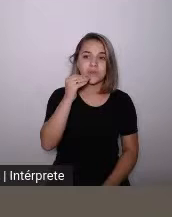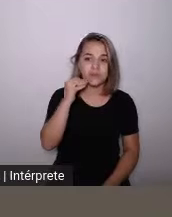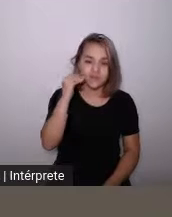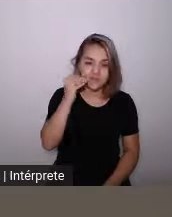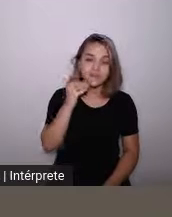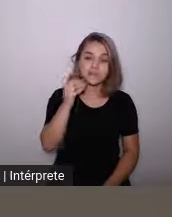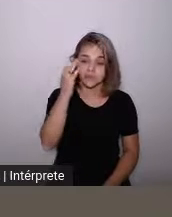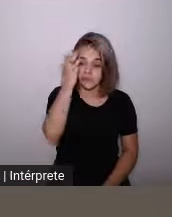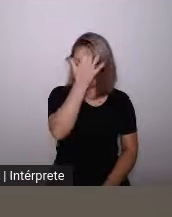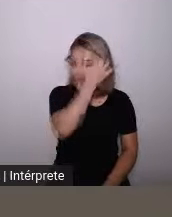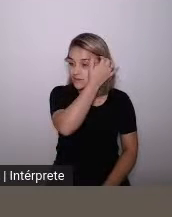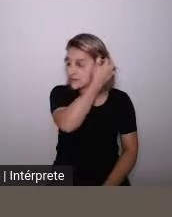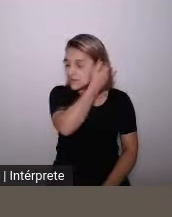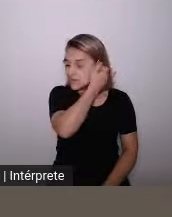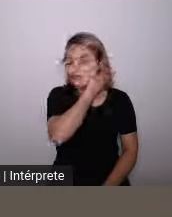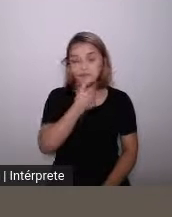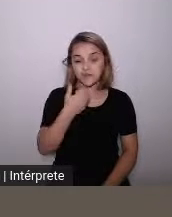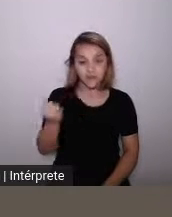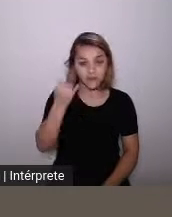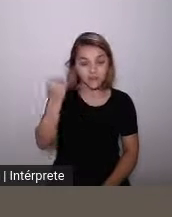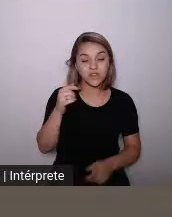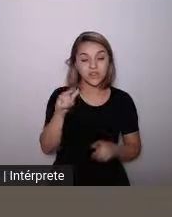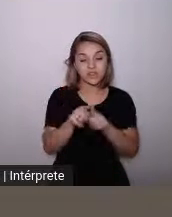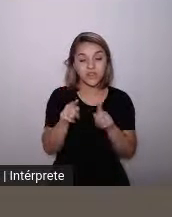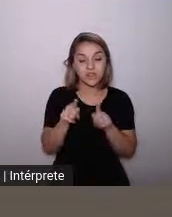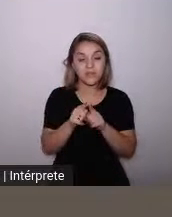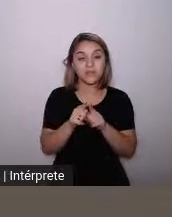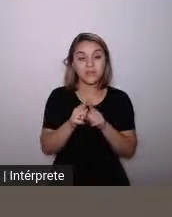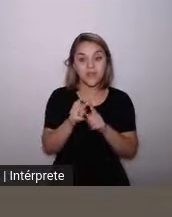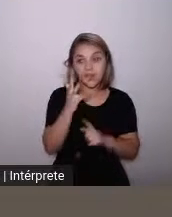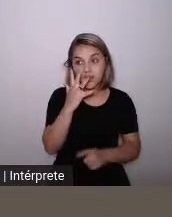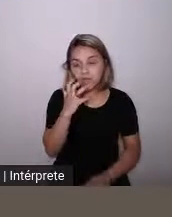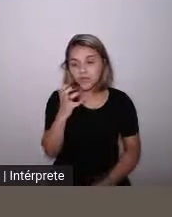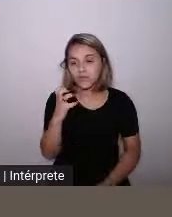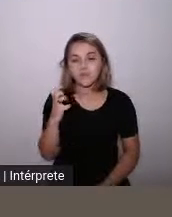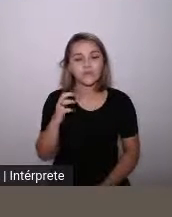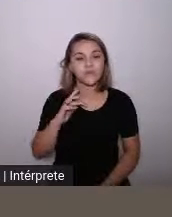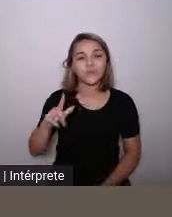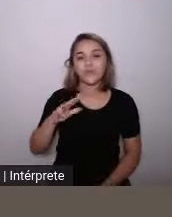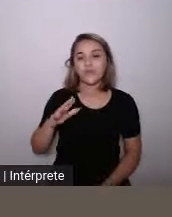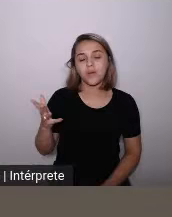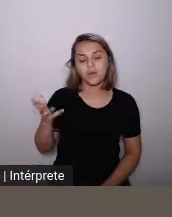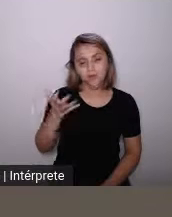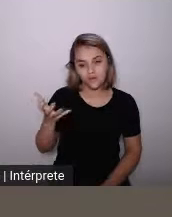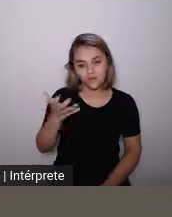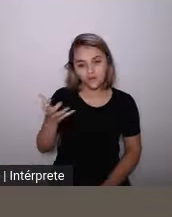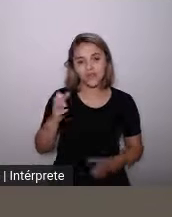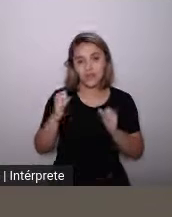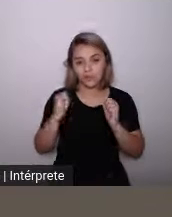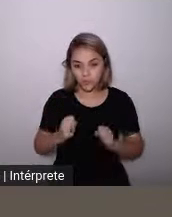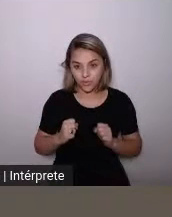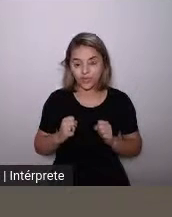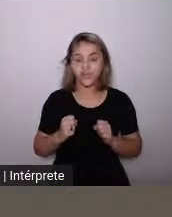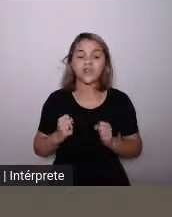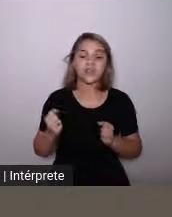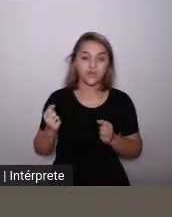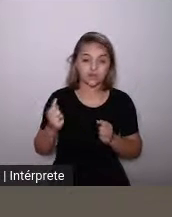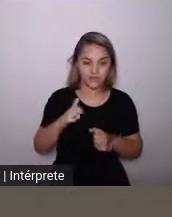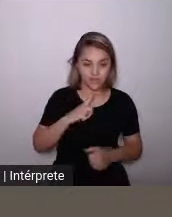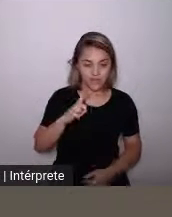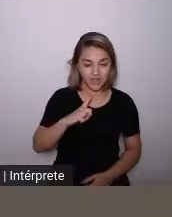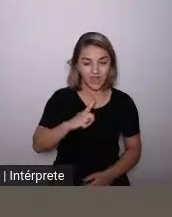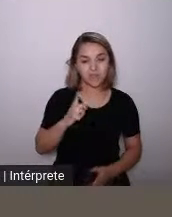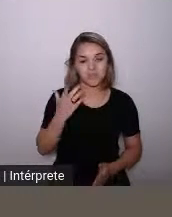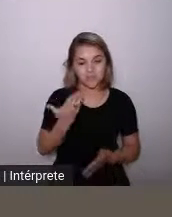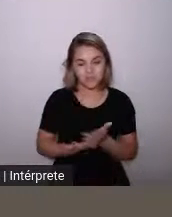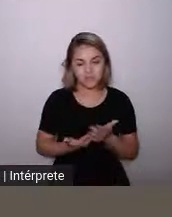espetáculo. E mais ainda, o fascínio não pelo querer ou ter poder, mas pela sua perda, pela sua